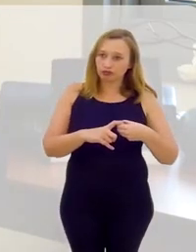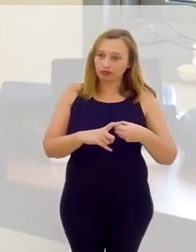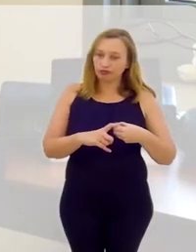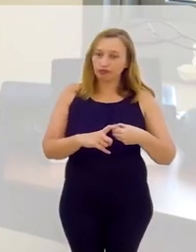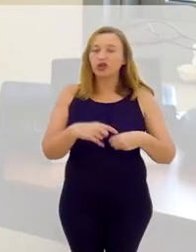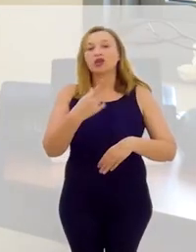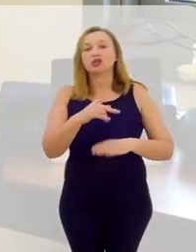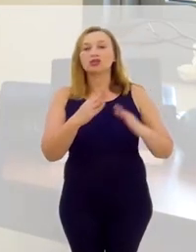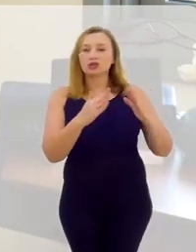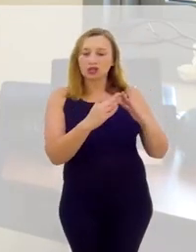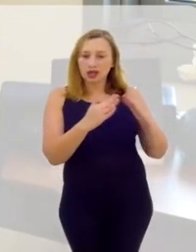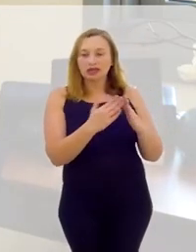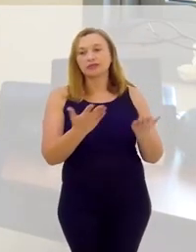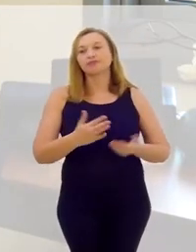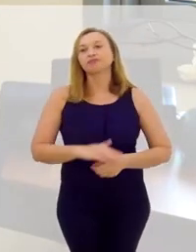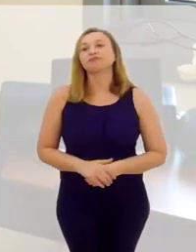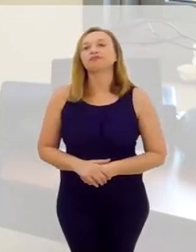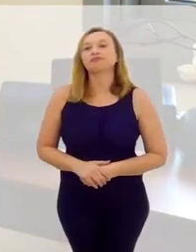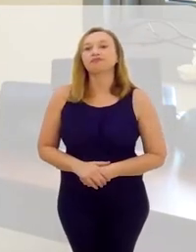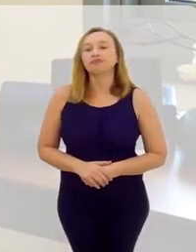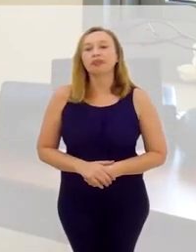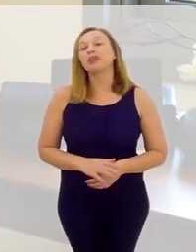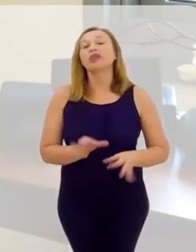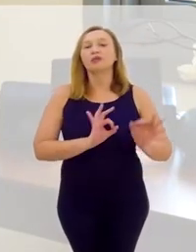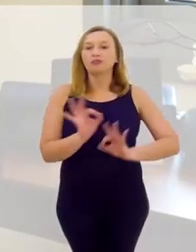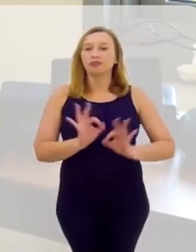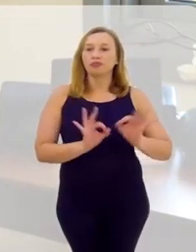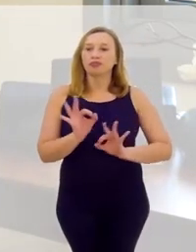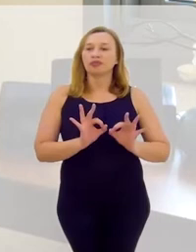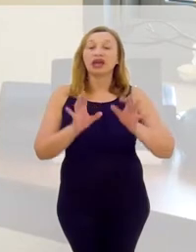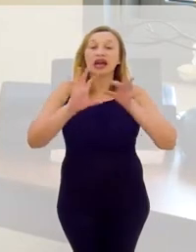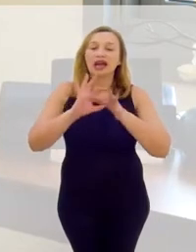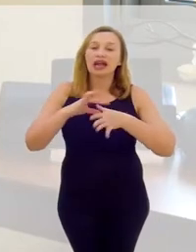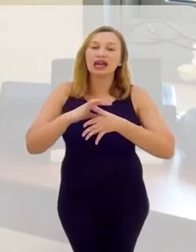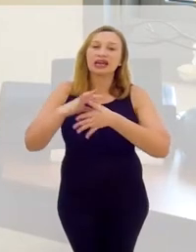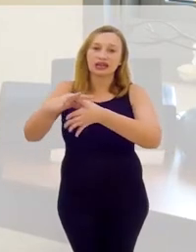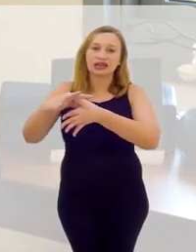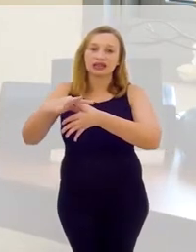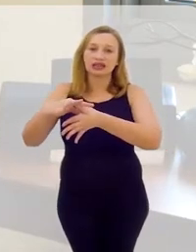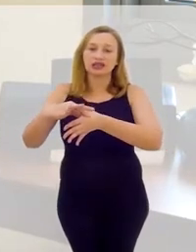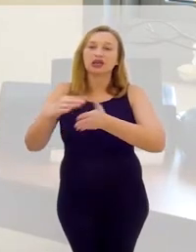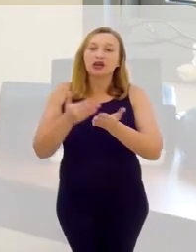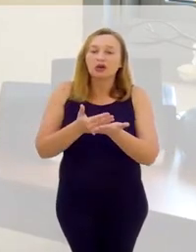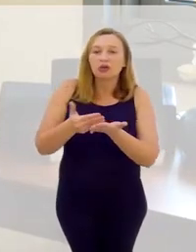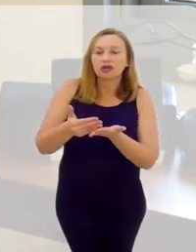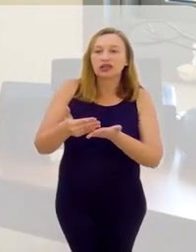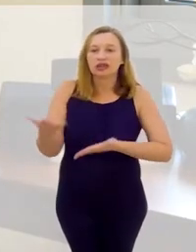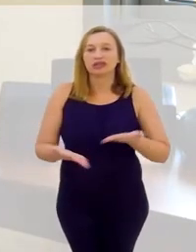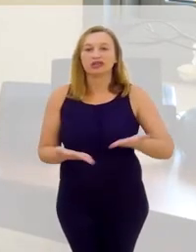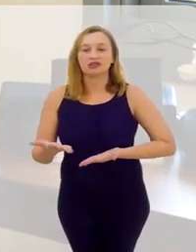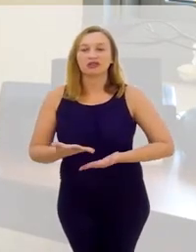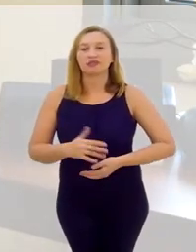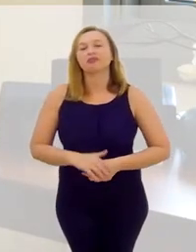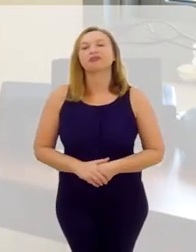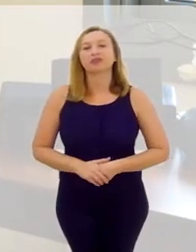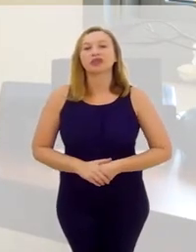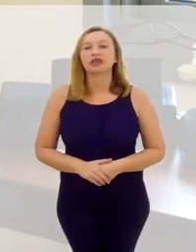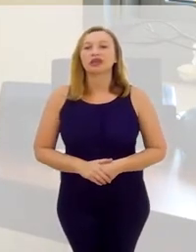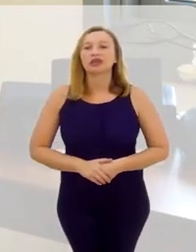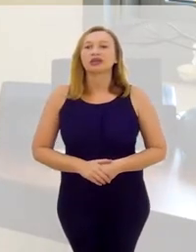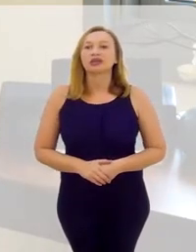eles retornam para suas unidades, para suas casas, e ali eles estão preparados para serem líderes e começarem a